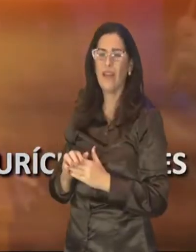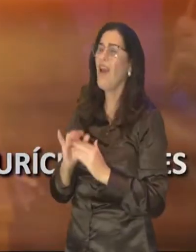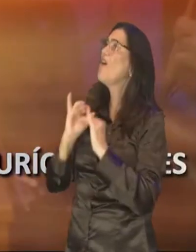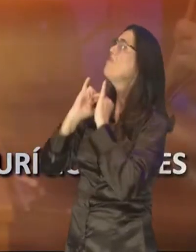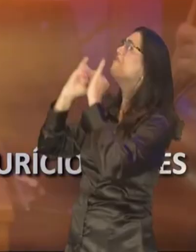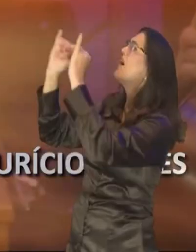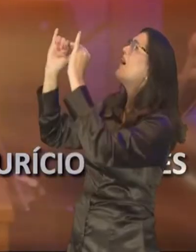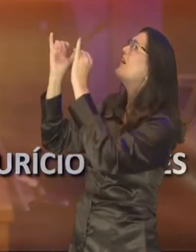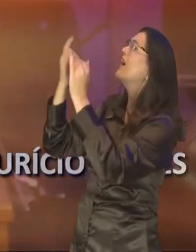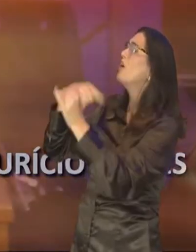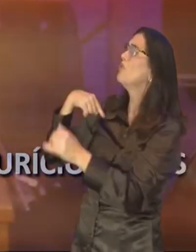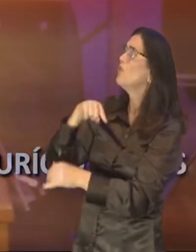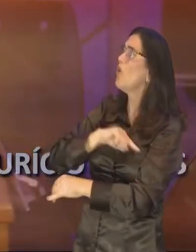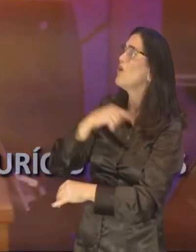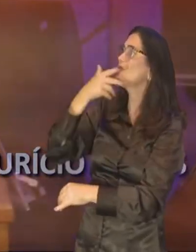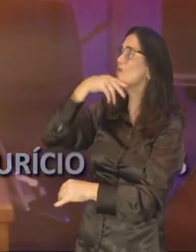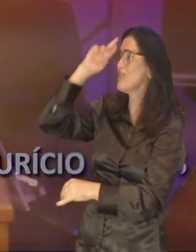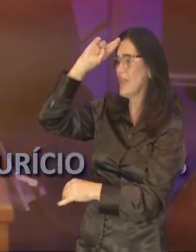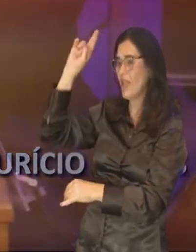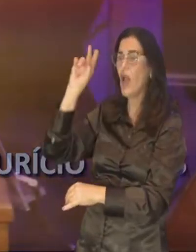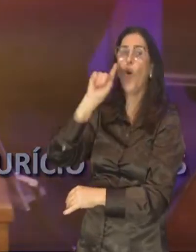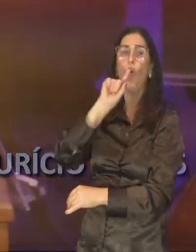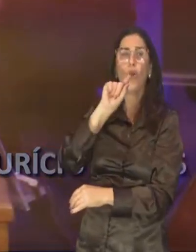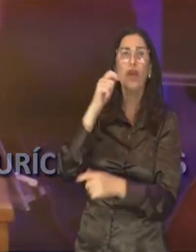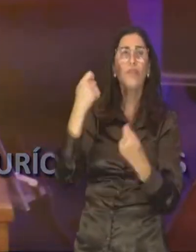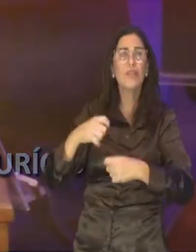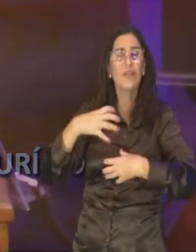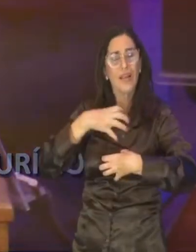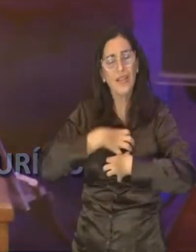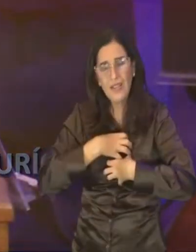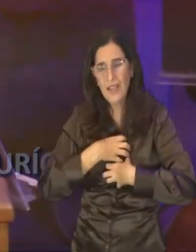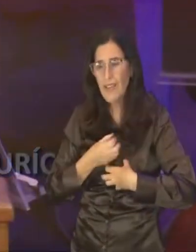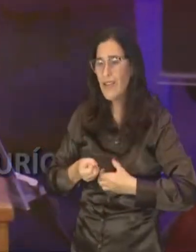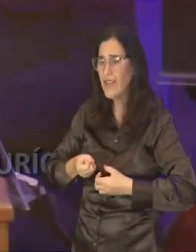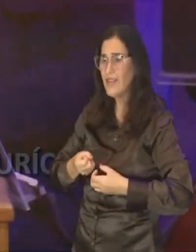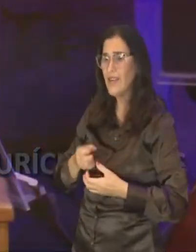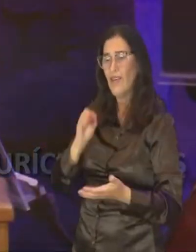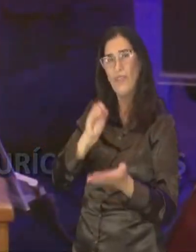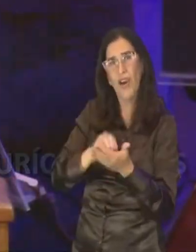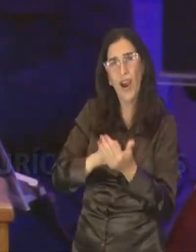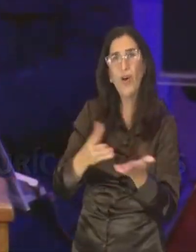ao nosso Senhor o que você está sentindo falta.